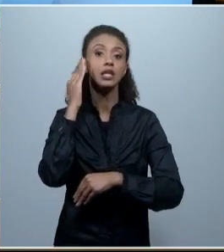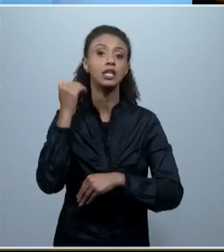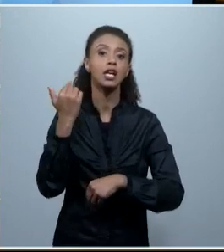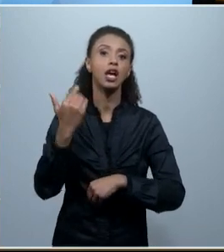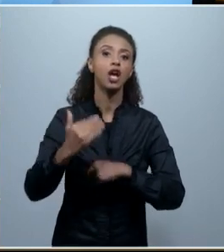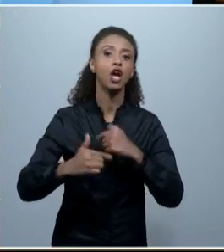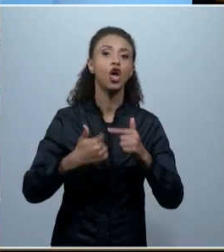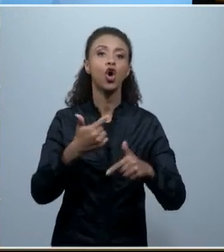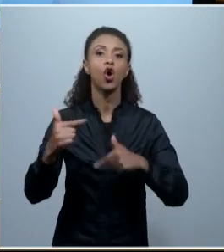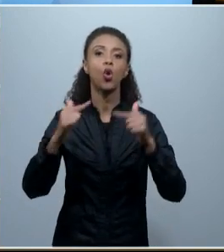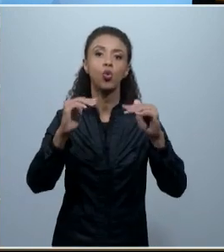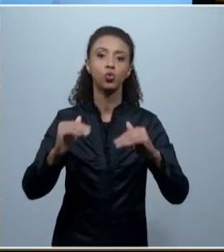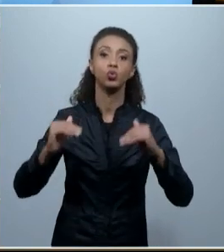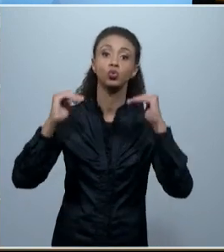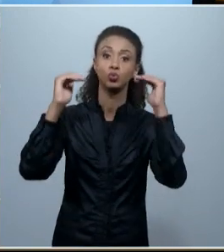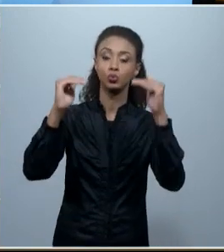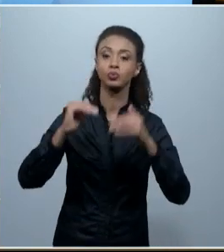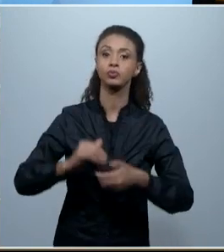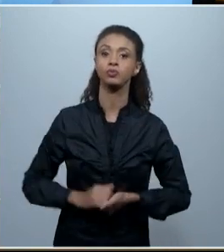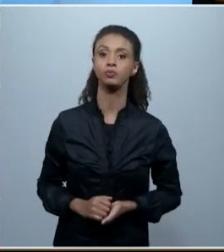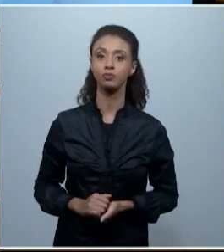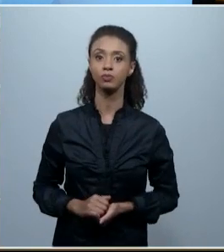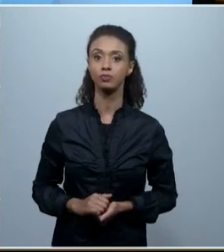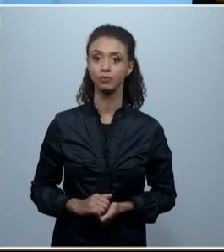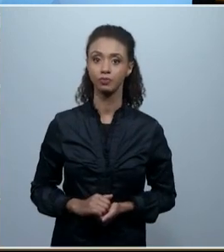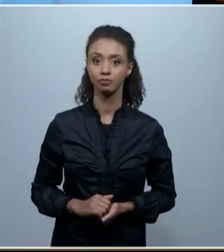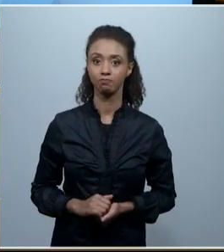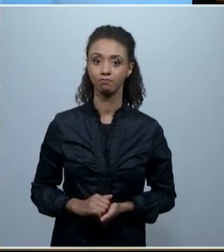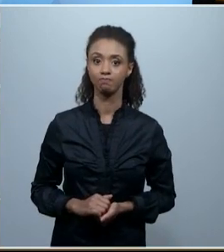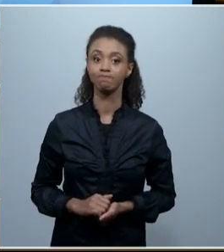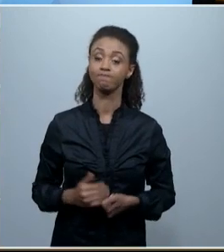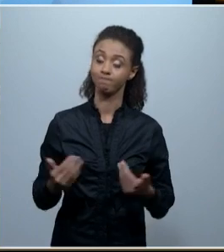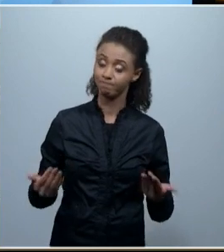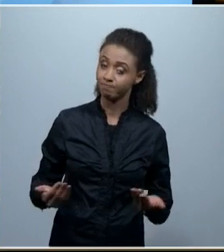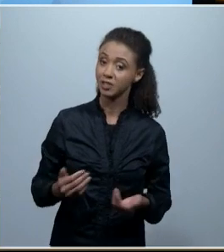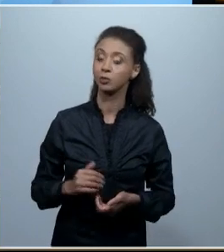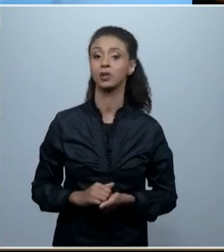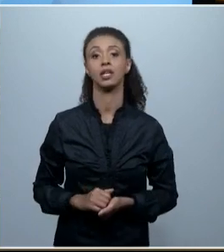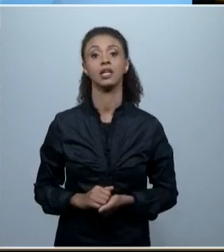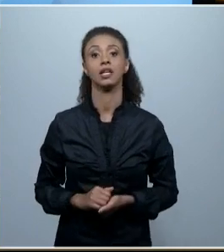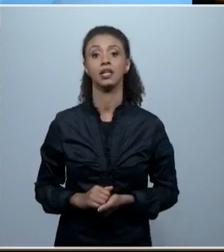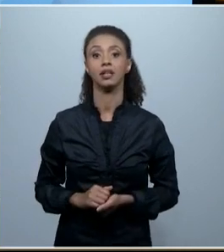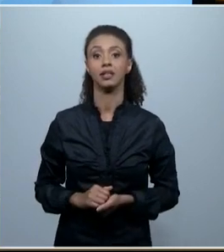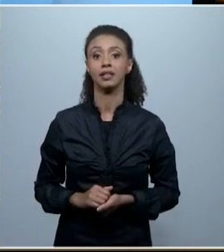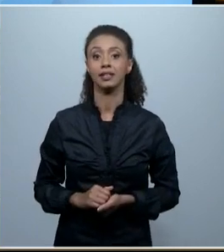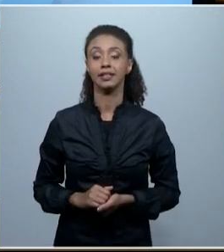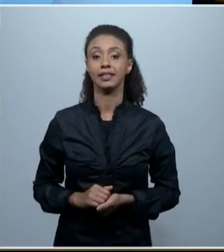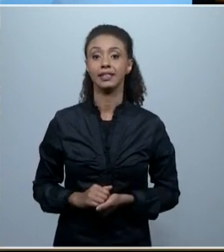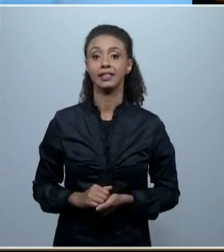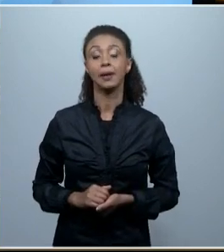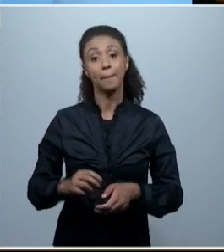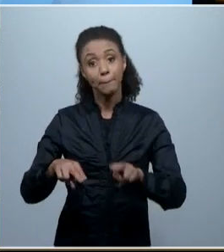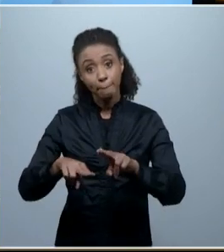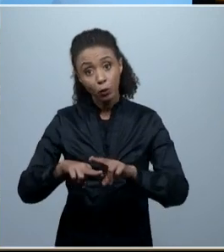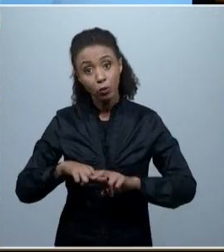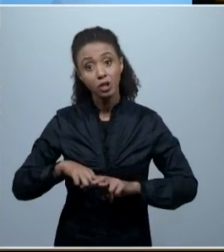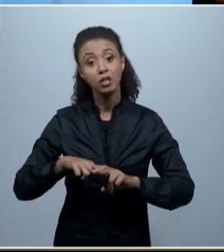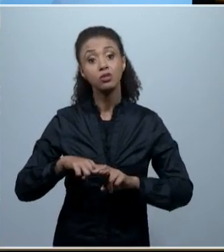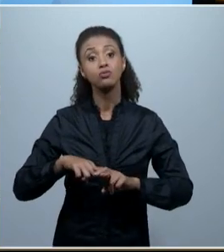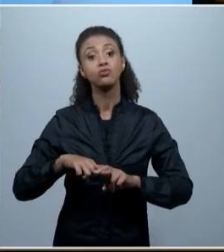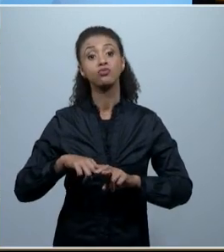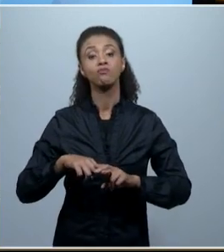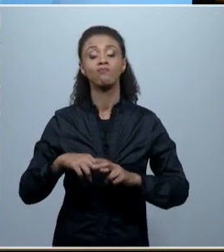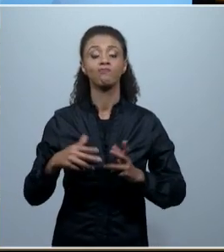avançados tá bom e é por isso que vocês precisam a é por isso que vocês precisam